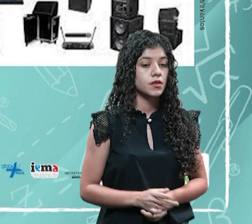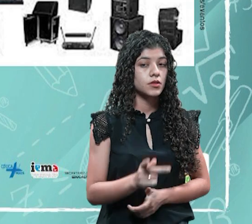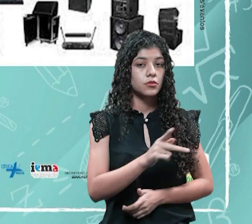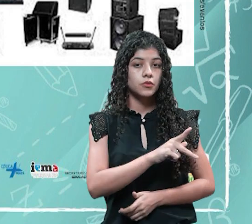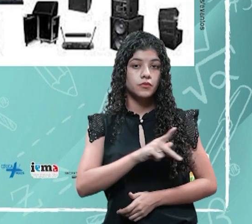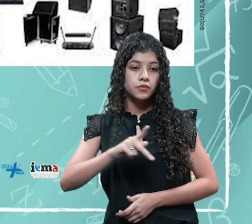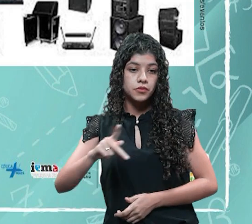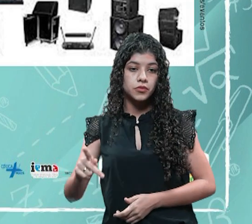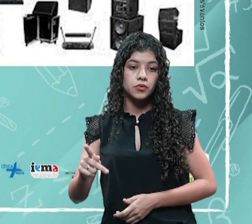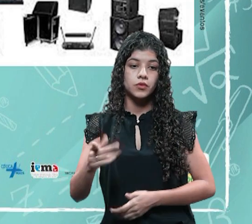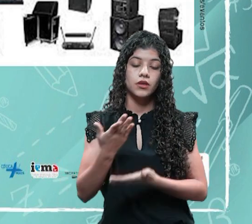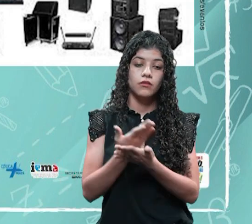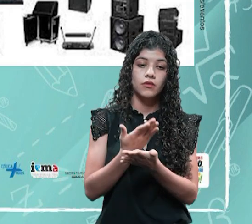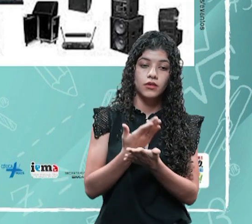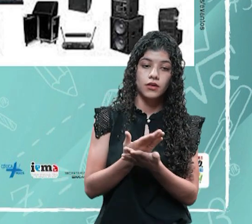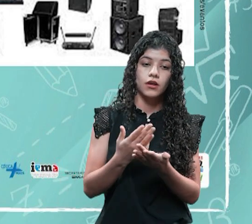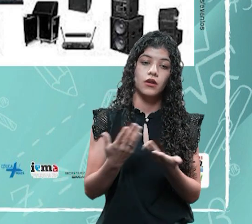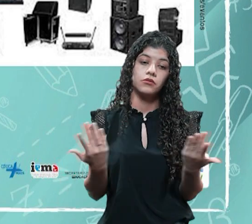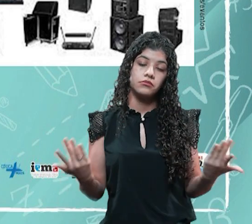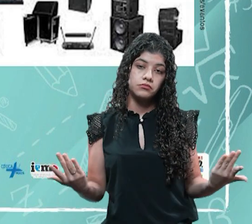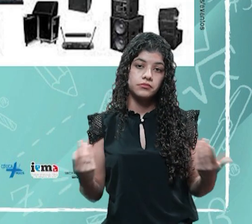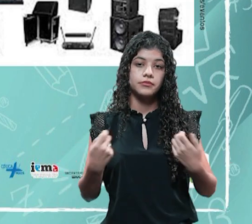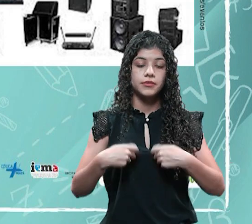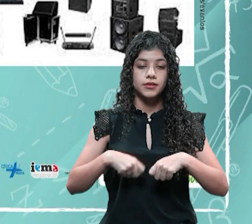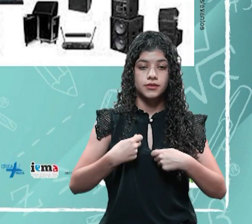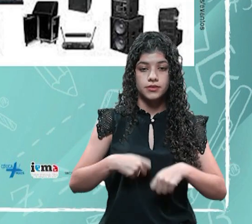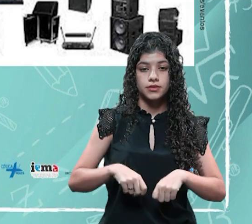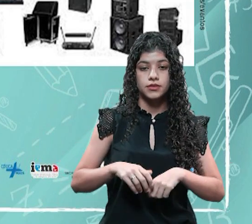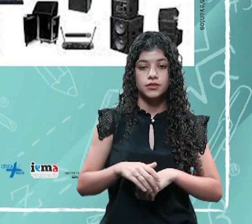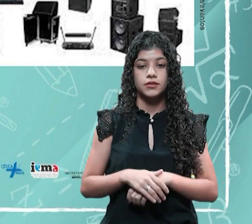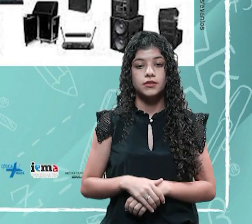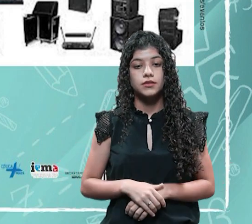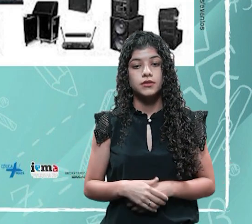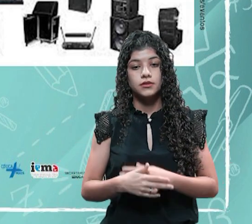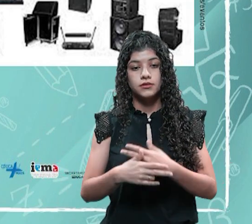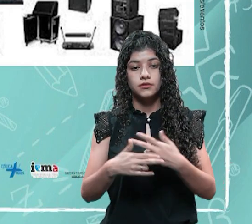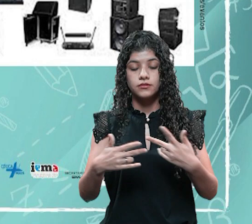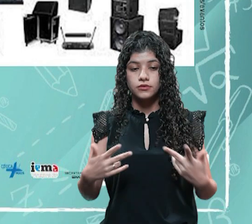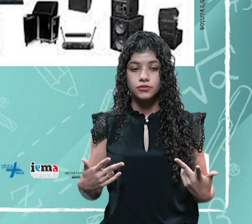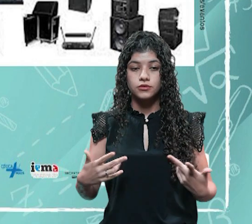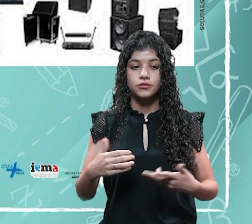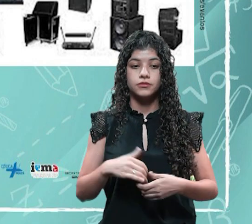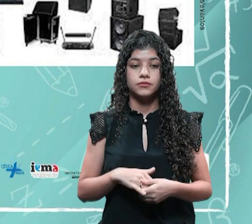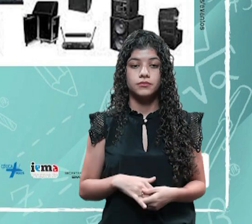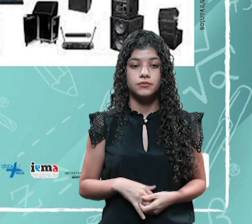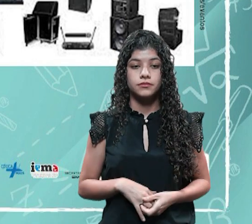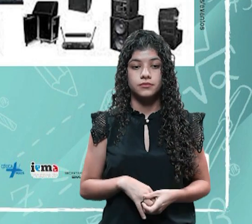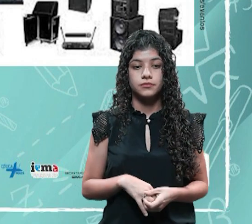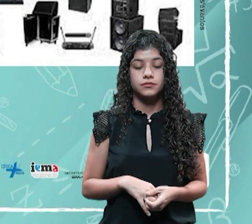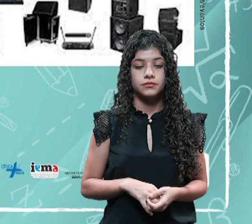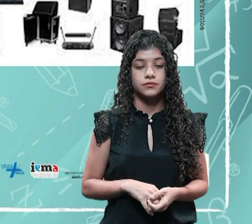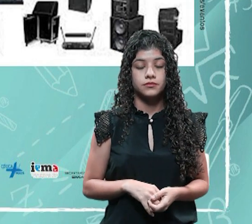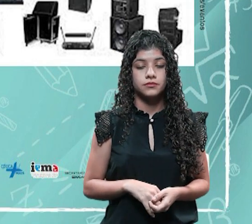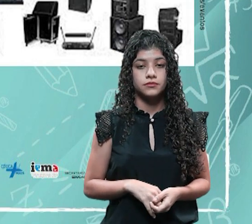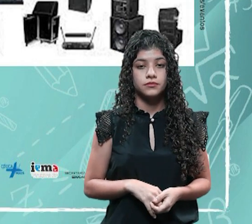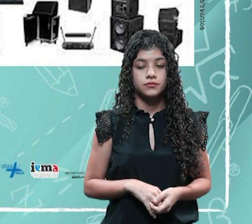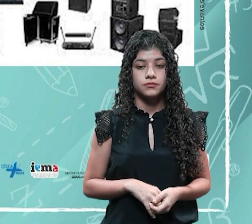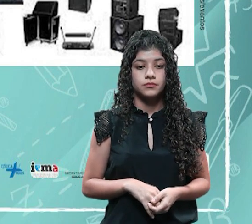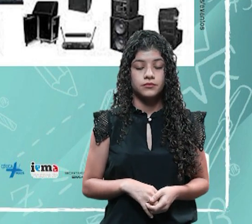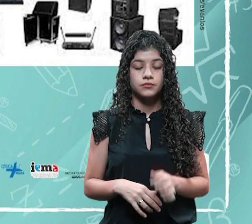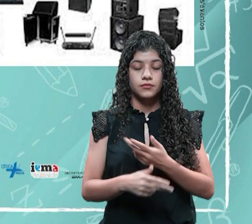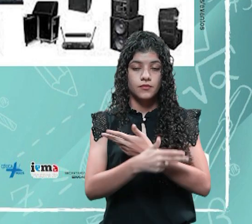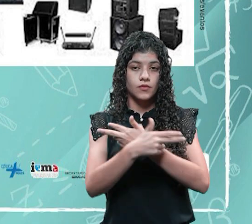para dar aula em um evento, palestra ele vai precisar de um flip chart, tem que pensar,